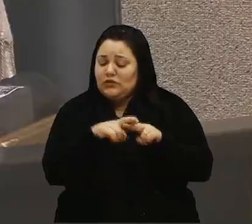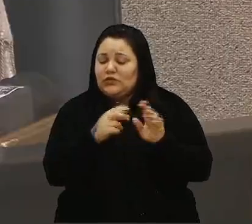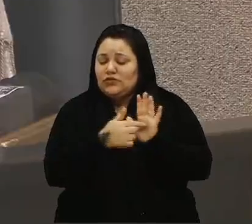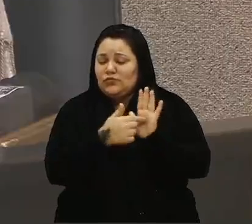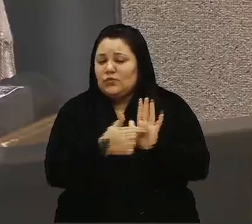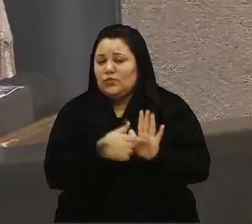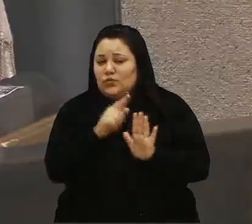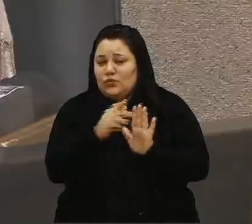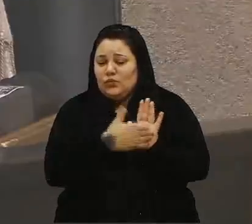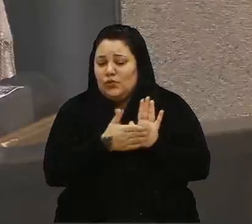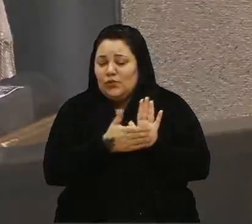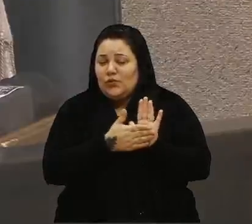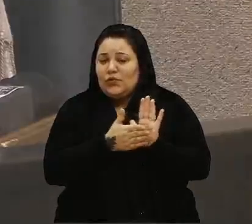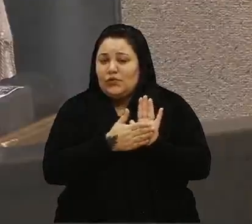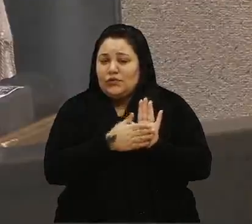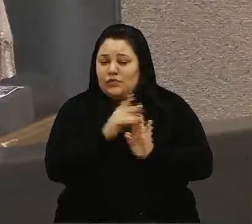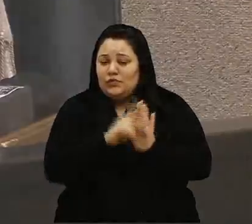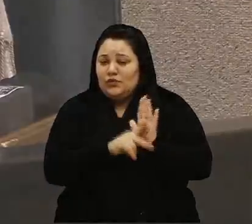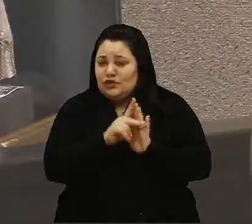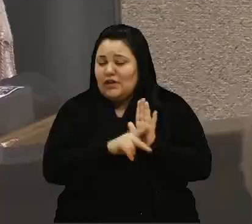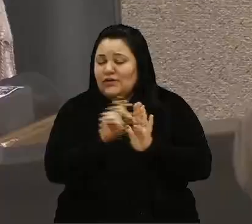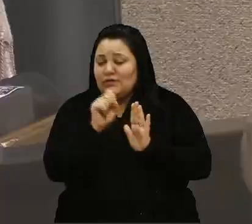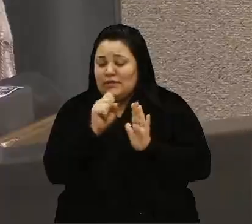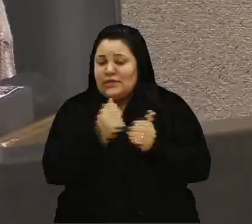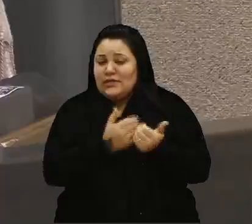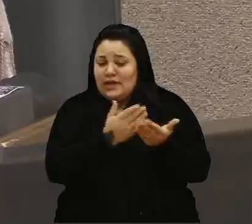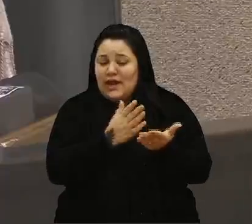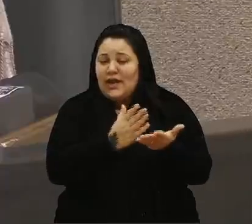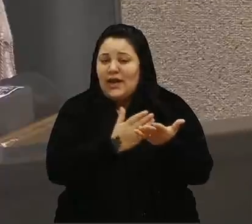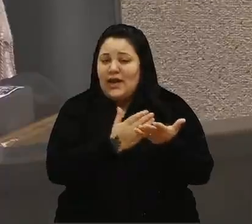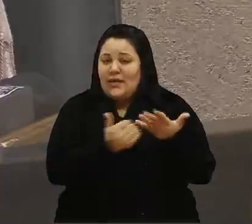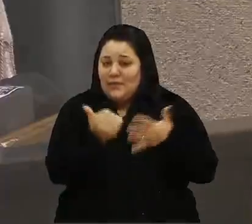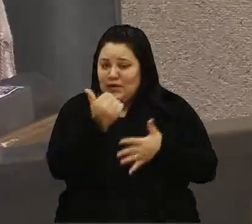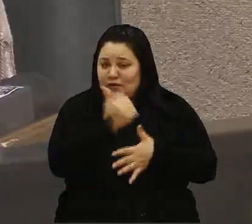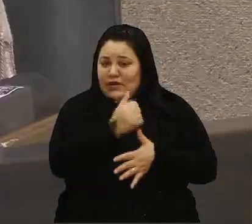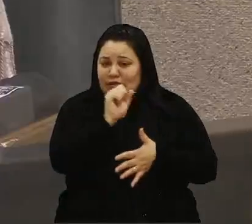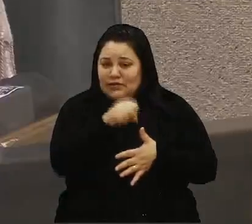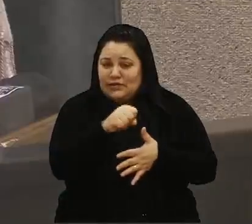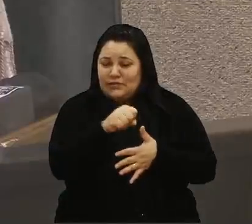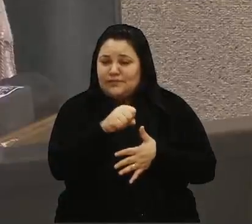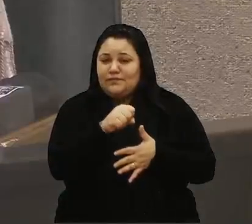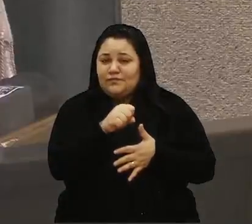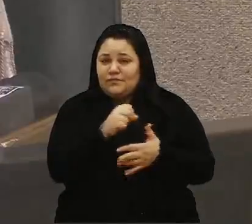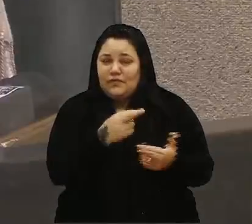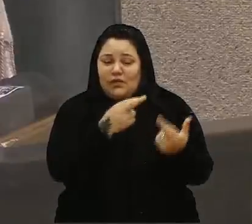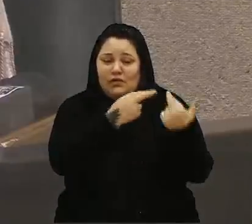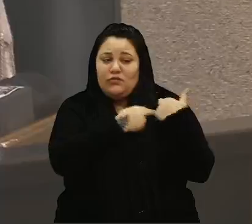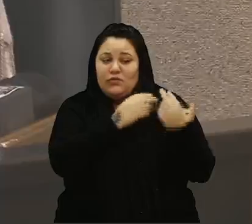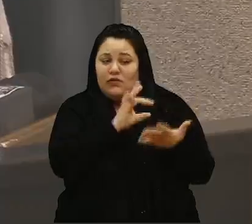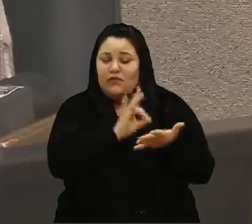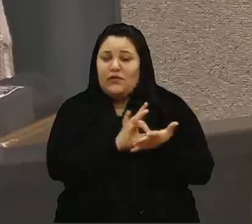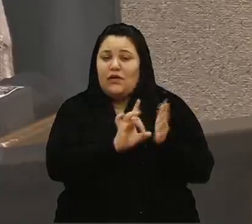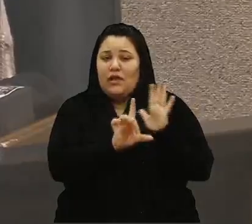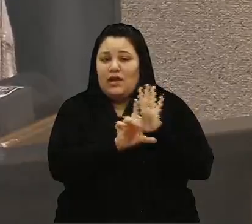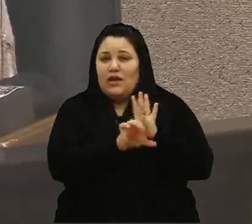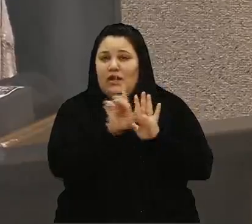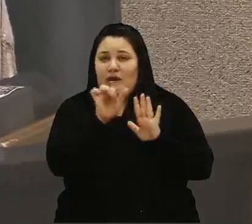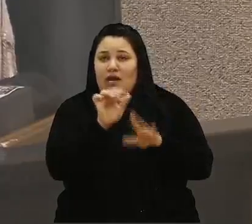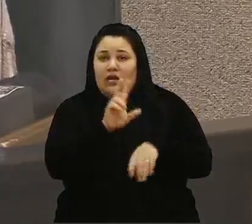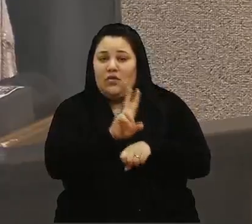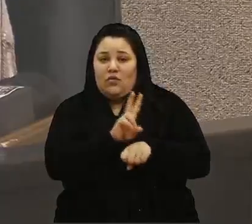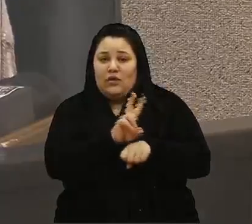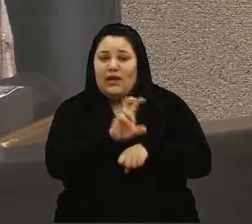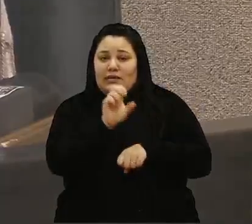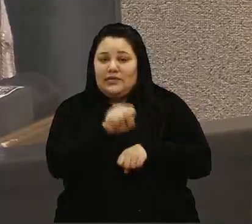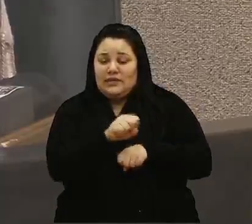prioridade ao transtorno do espectro autista e demais síndromes, mas também ao seu responsável legal. Isso é cuidar de